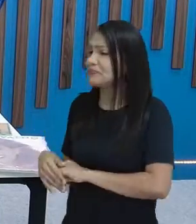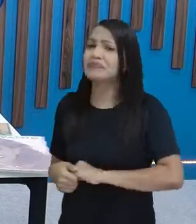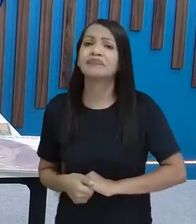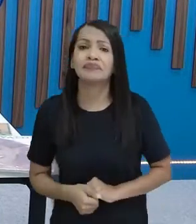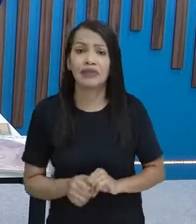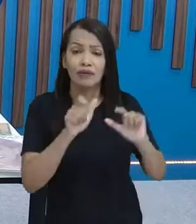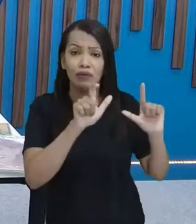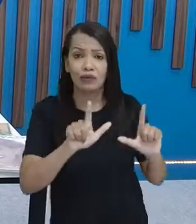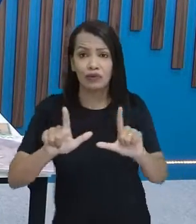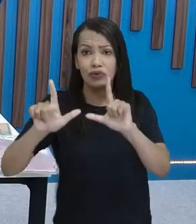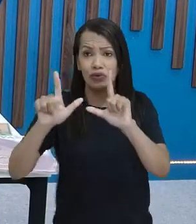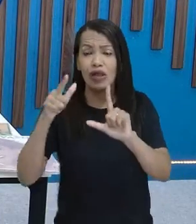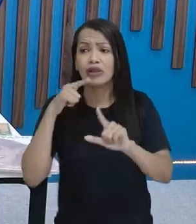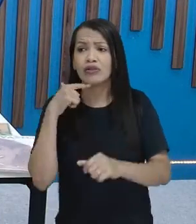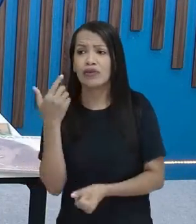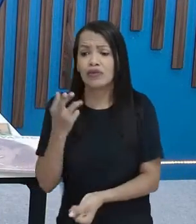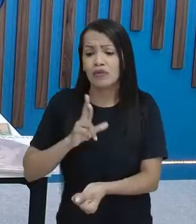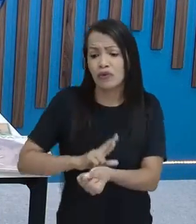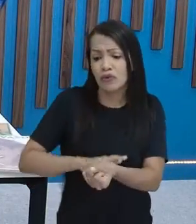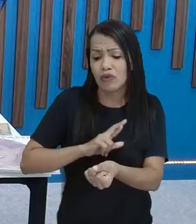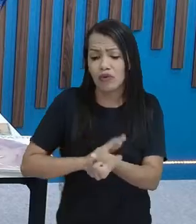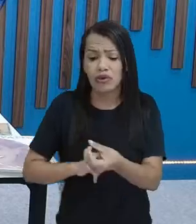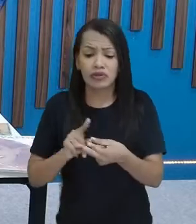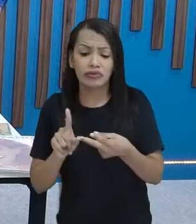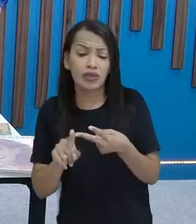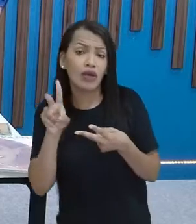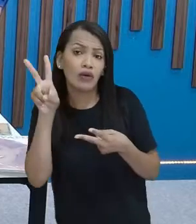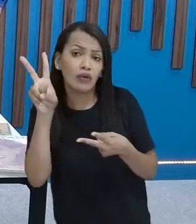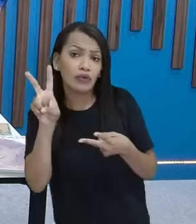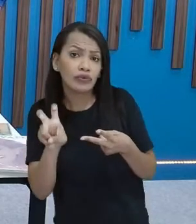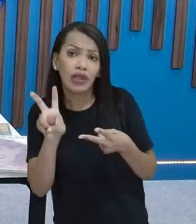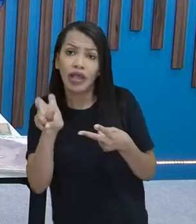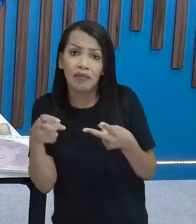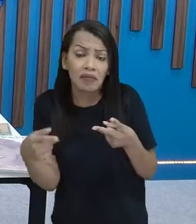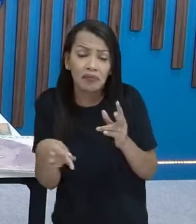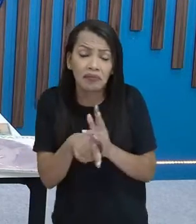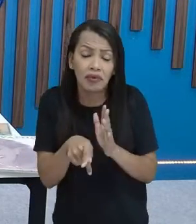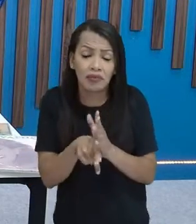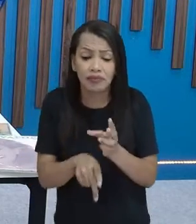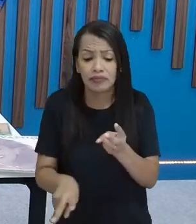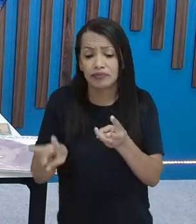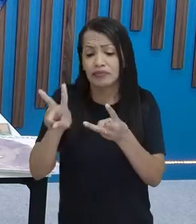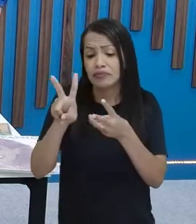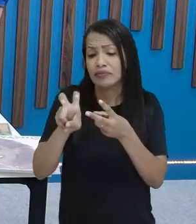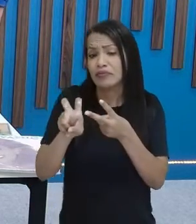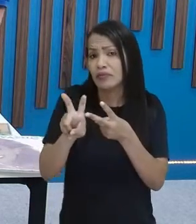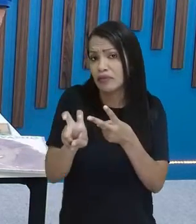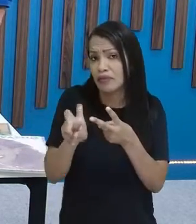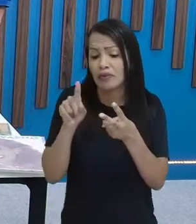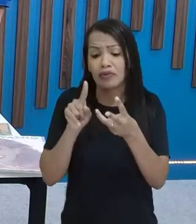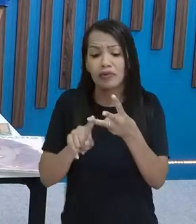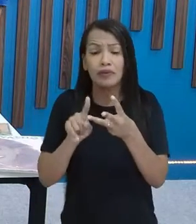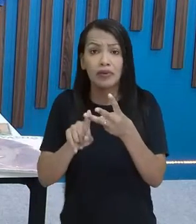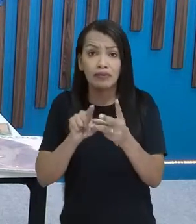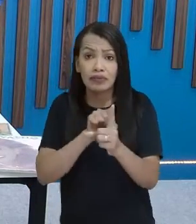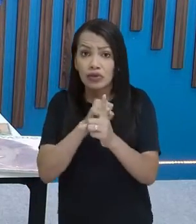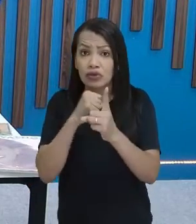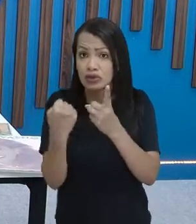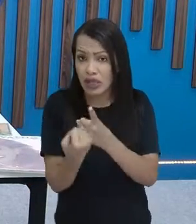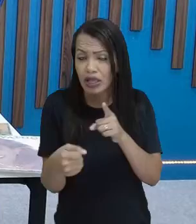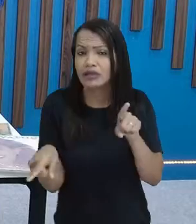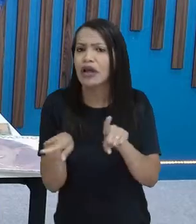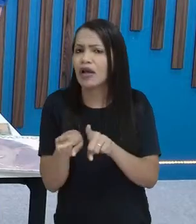No slide eu coloquei O um toque ritmo, os para o pessoal temas. pensar. Os temas, né? Questões sociais mesmo. Que são